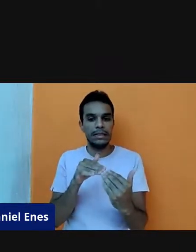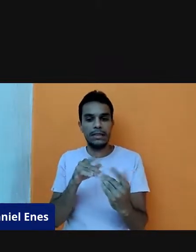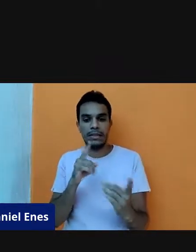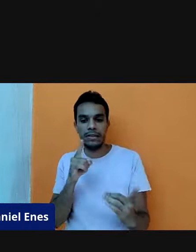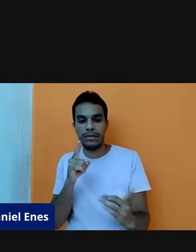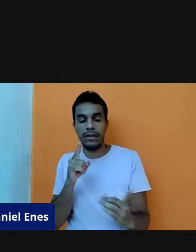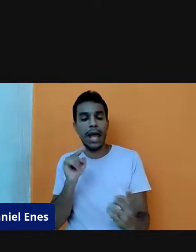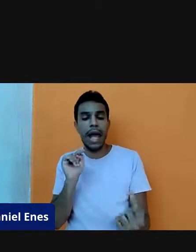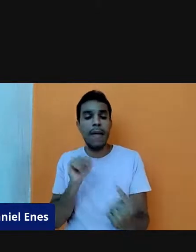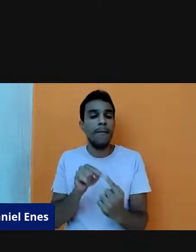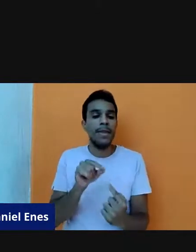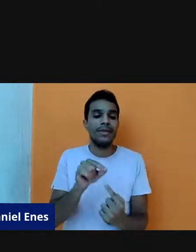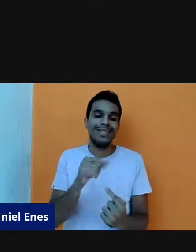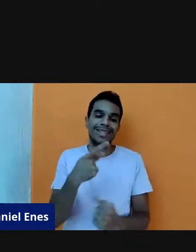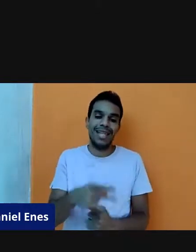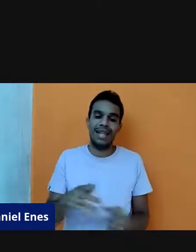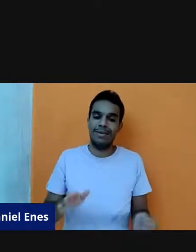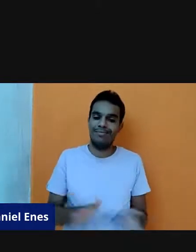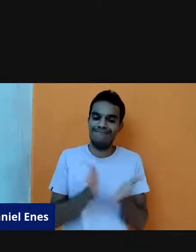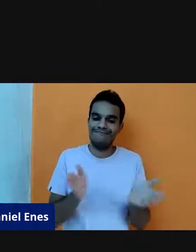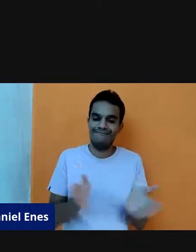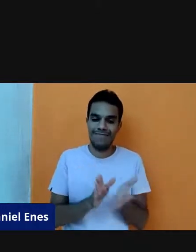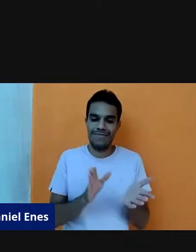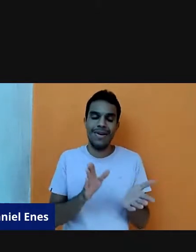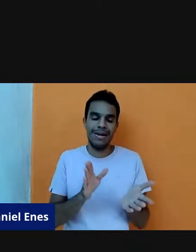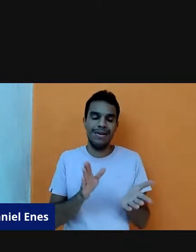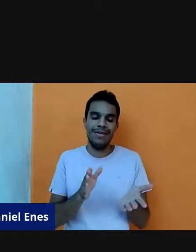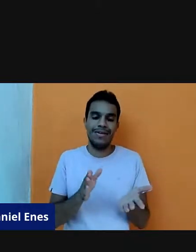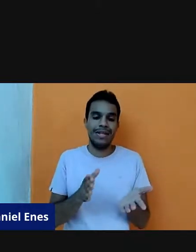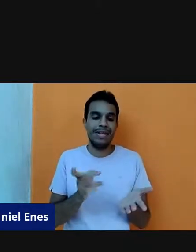miséria. Então, leite do peito,